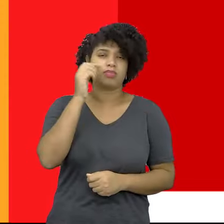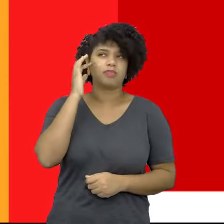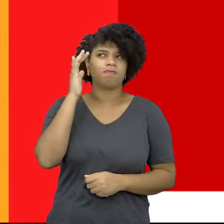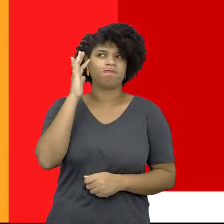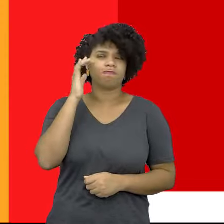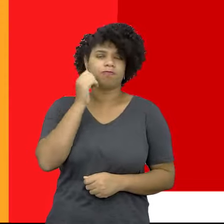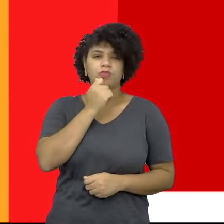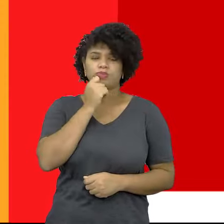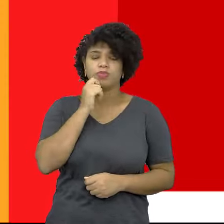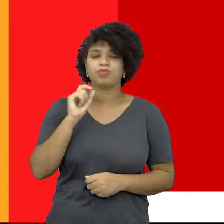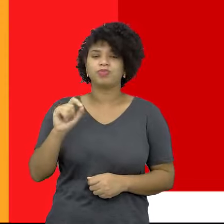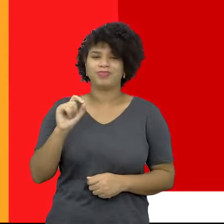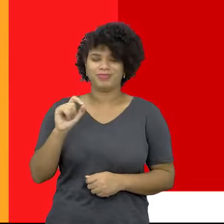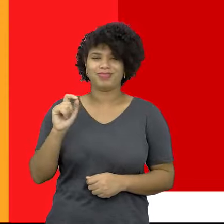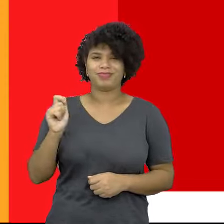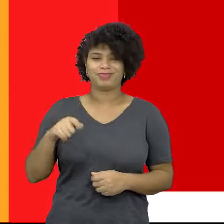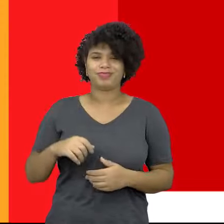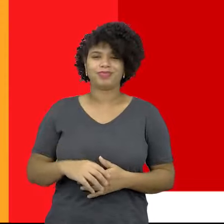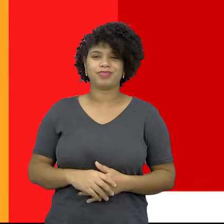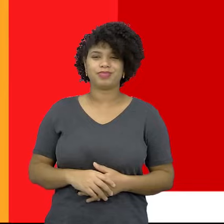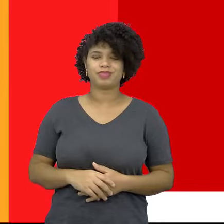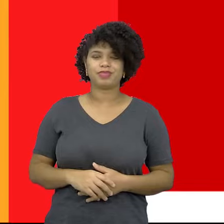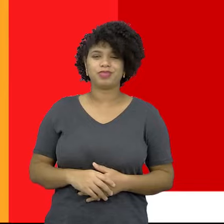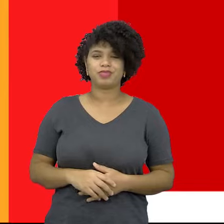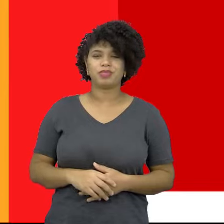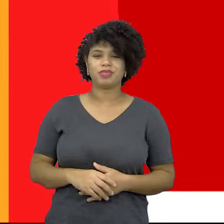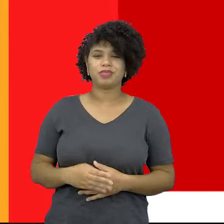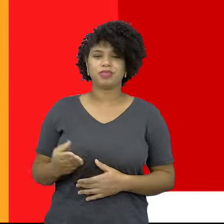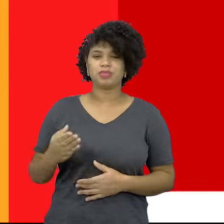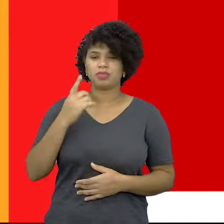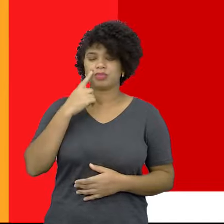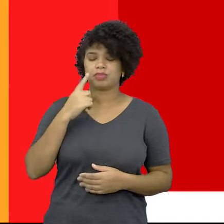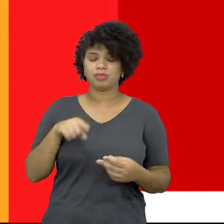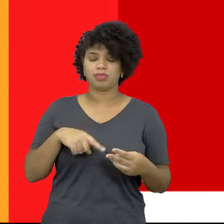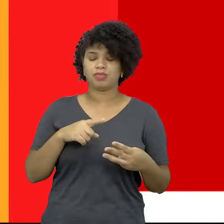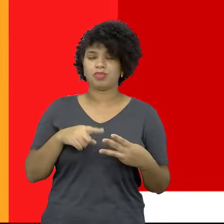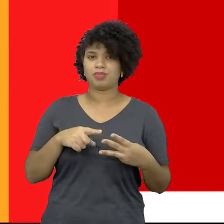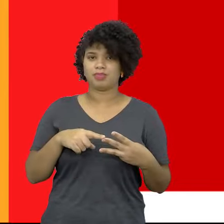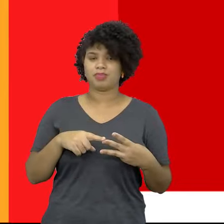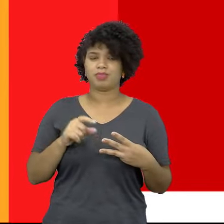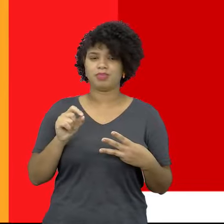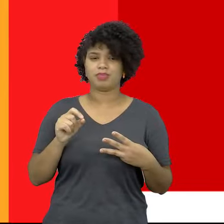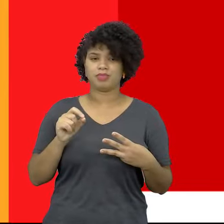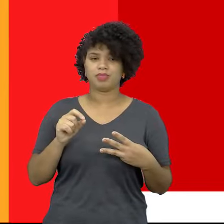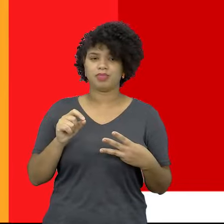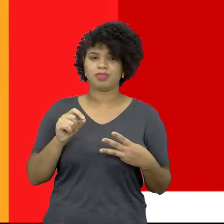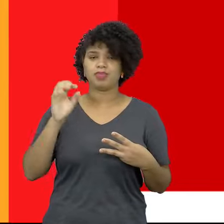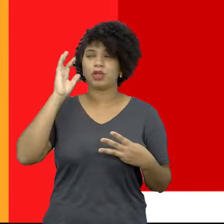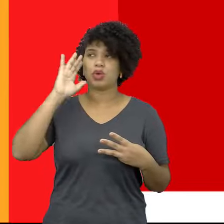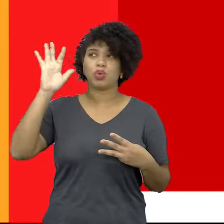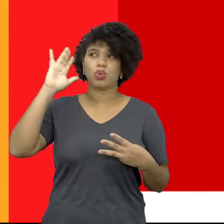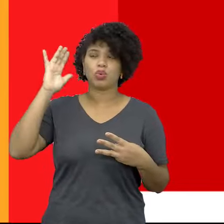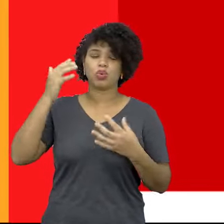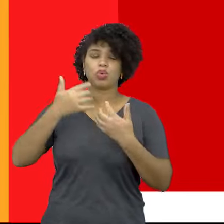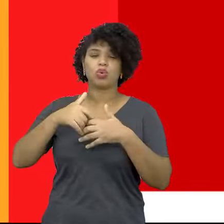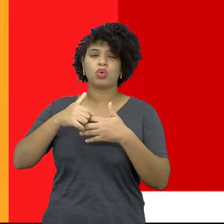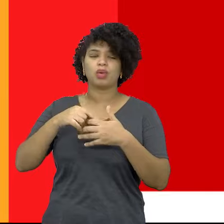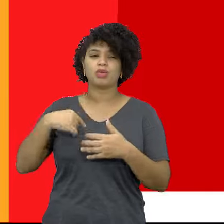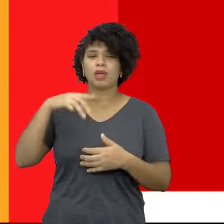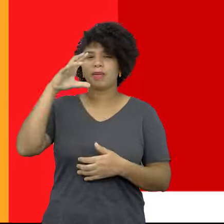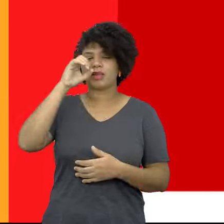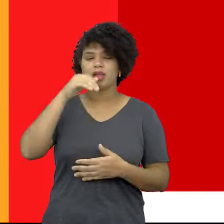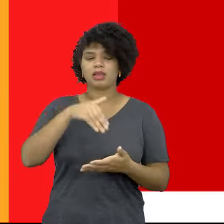os estudantes, né. Então, vamos para o nosso próximo momento, refletindo um pouco sobre tudo isso, né.